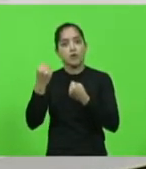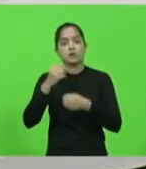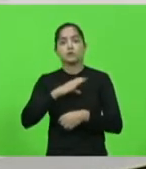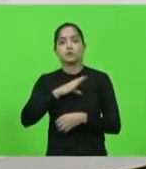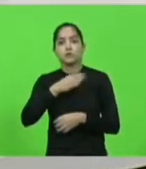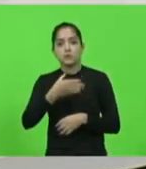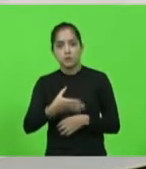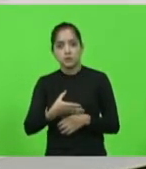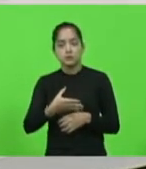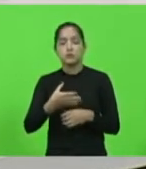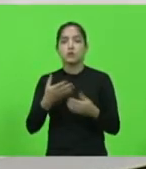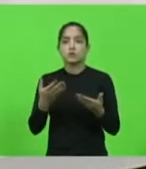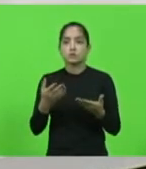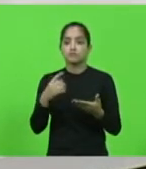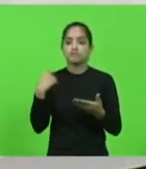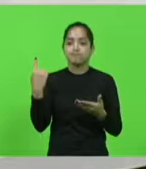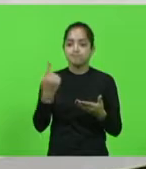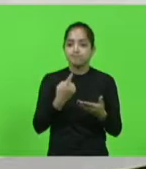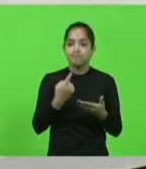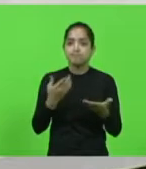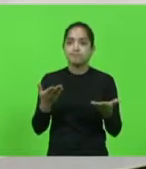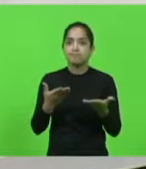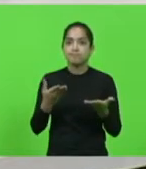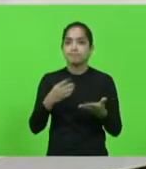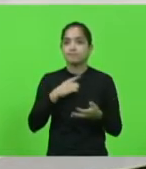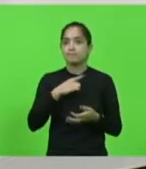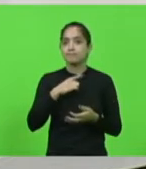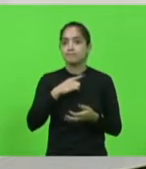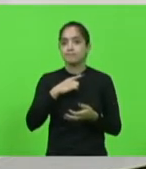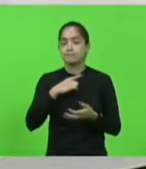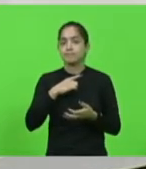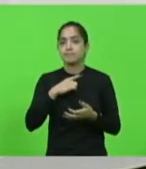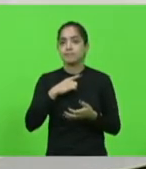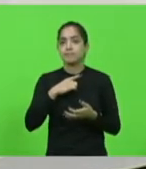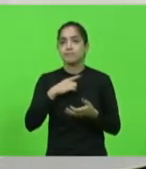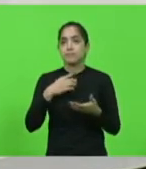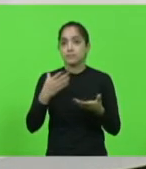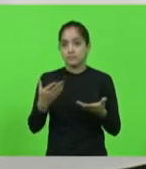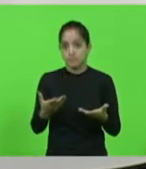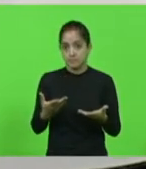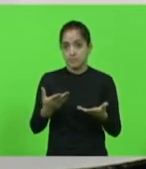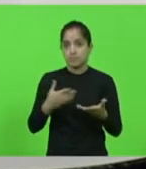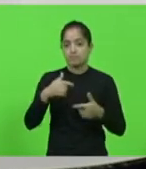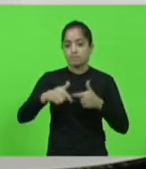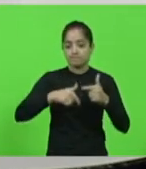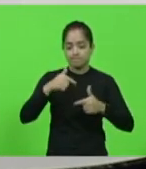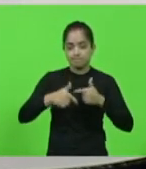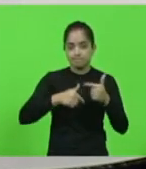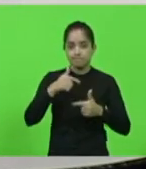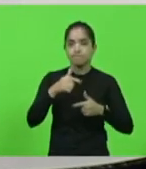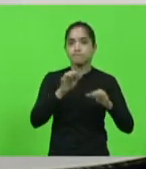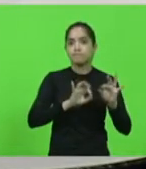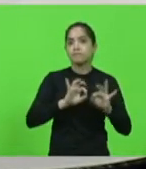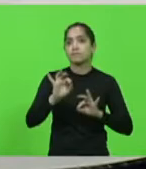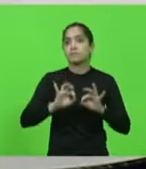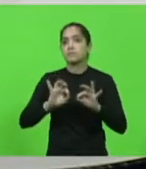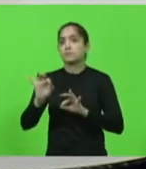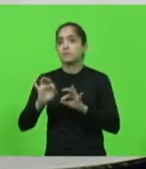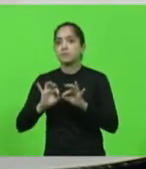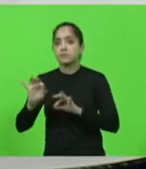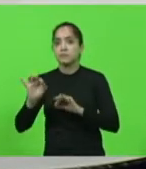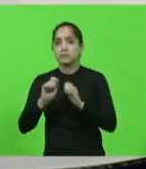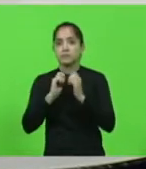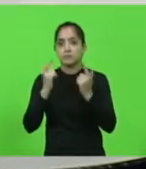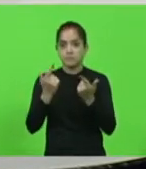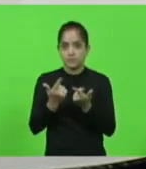corajosas, como a gente tem hoje no parlamento. E, por intermédio de um trabalho coordenado aqui na casa, nós